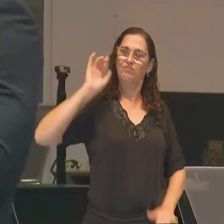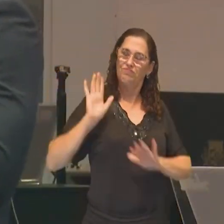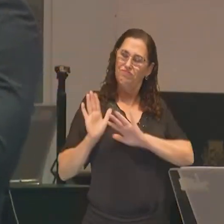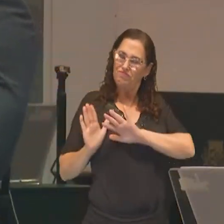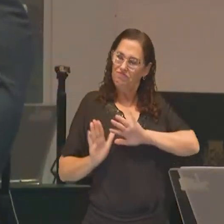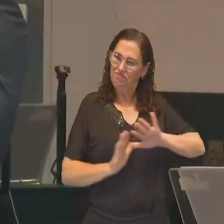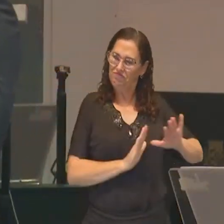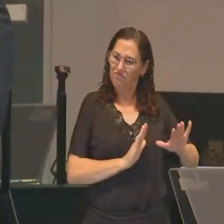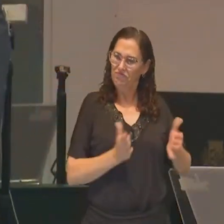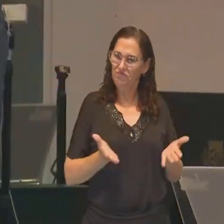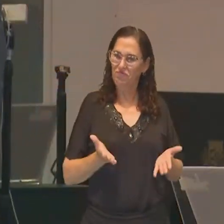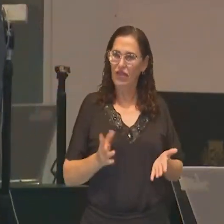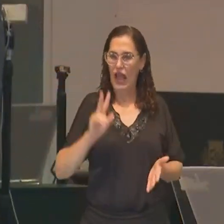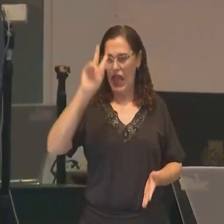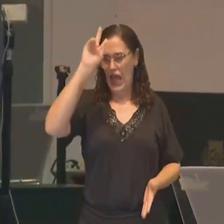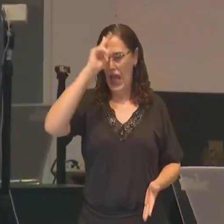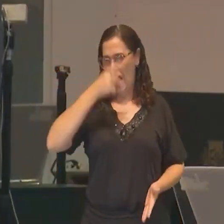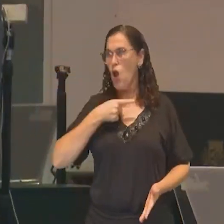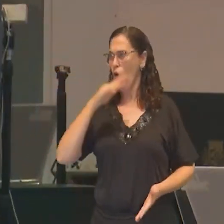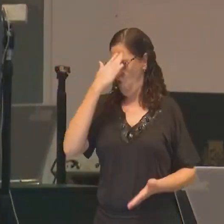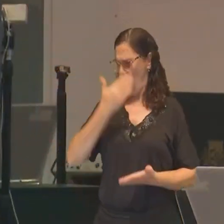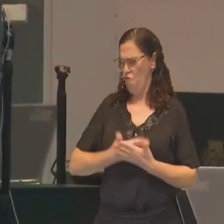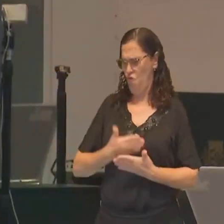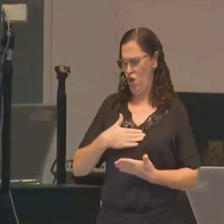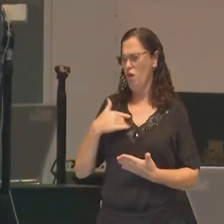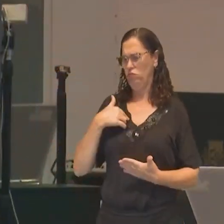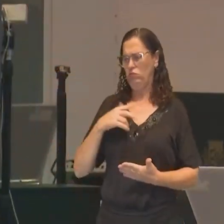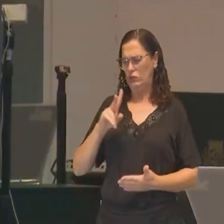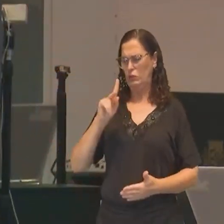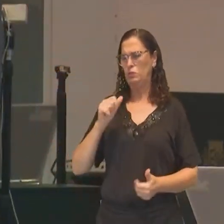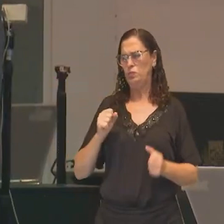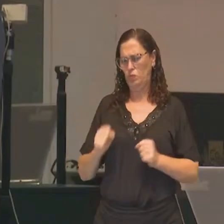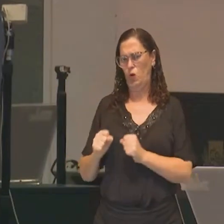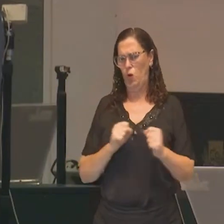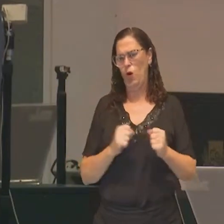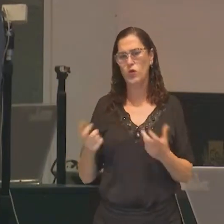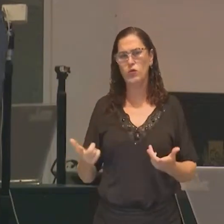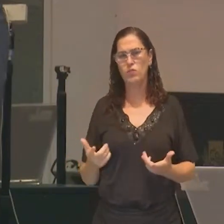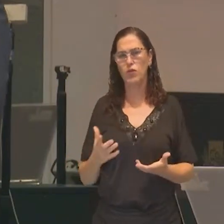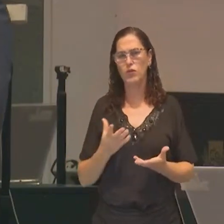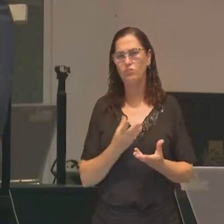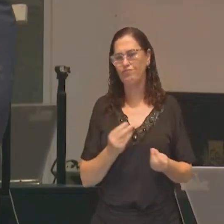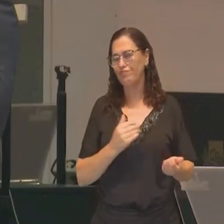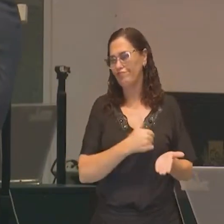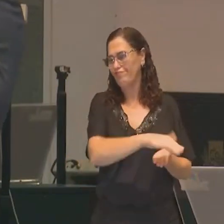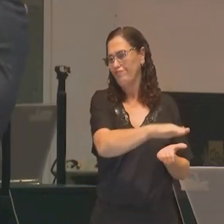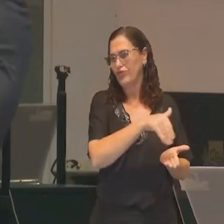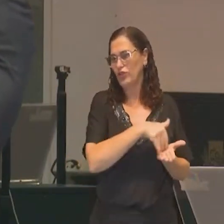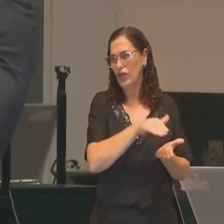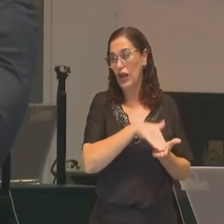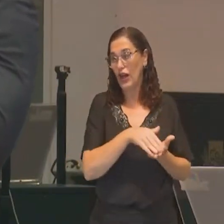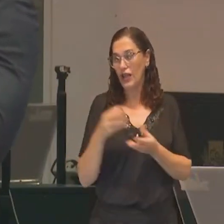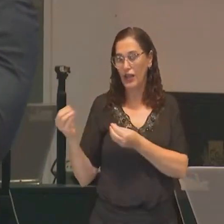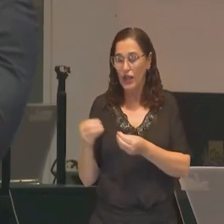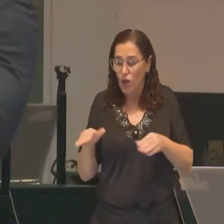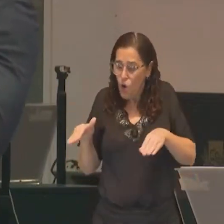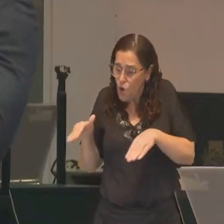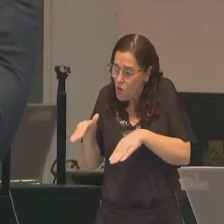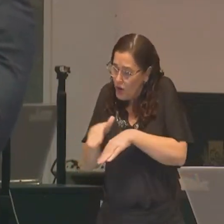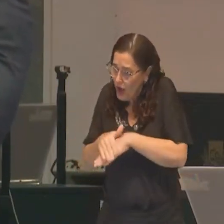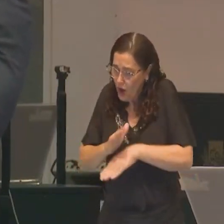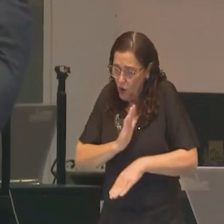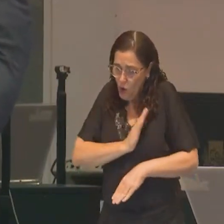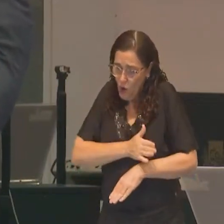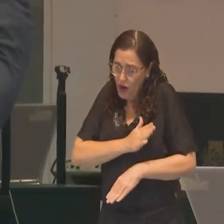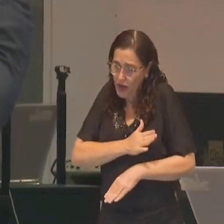esse senso de autoconfiança pudesse desaparecer, dando lugar à humildade e a um